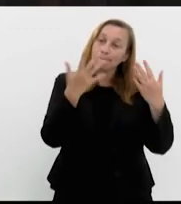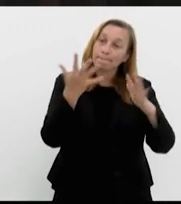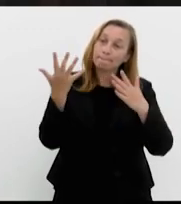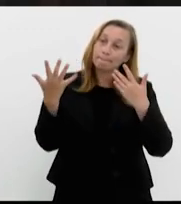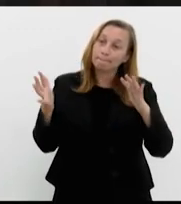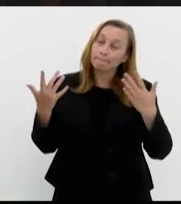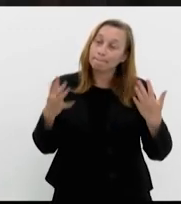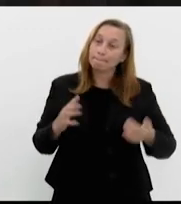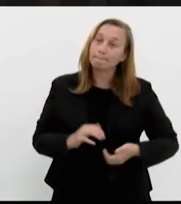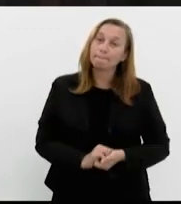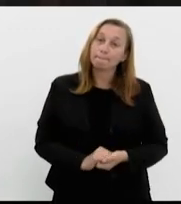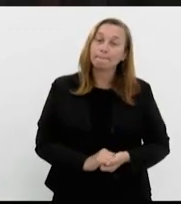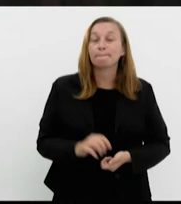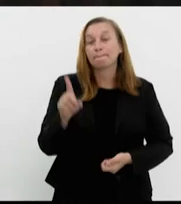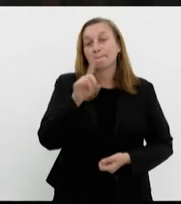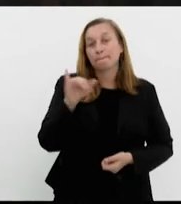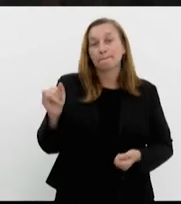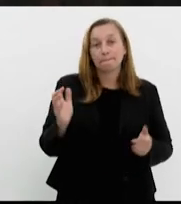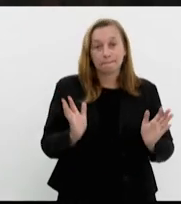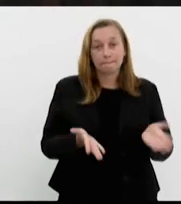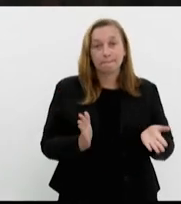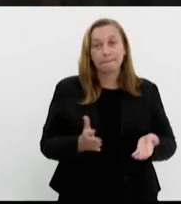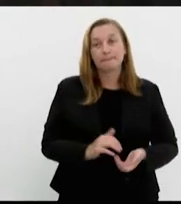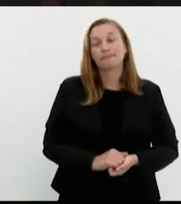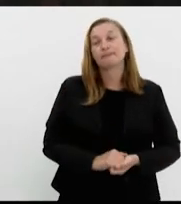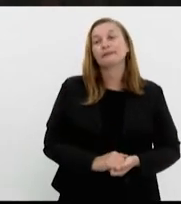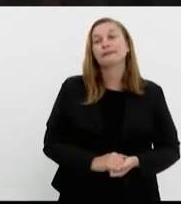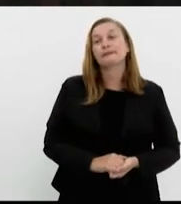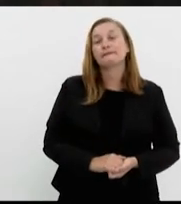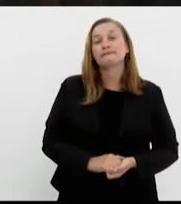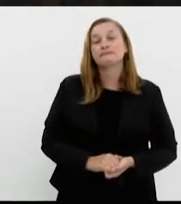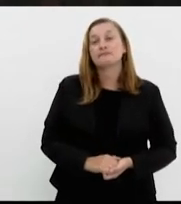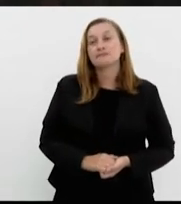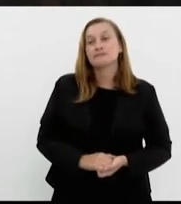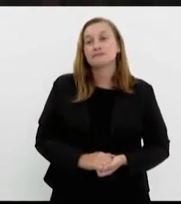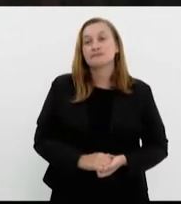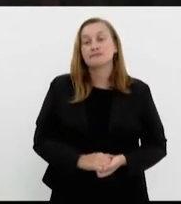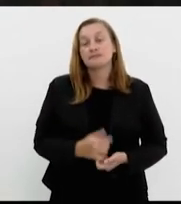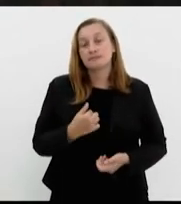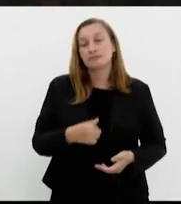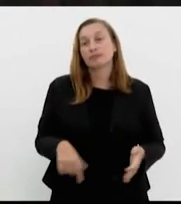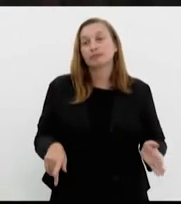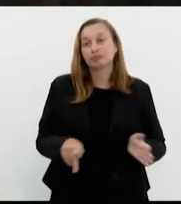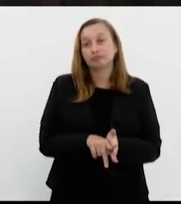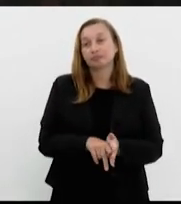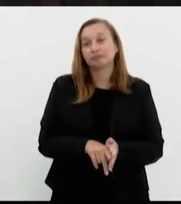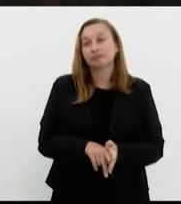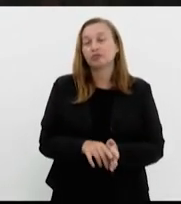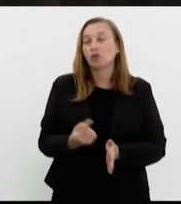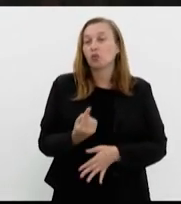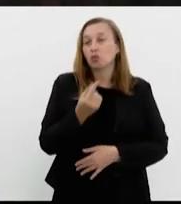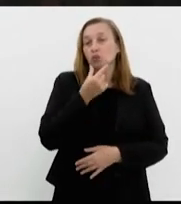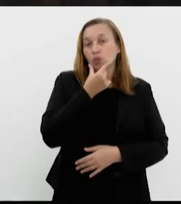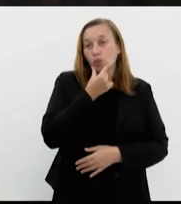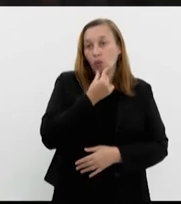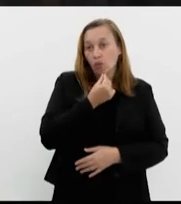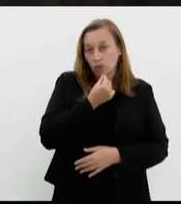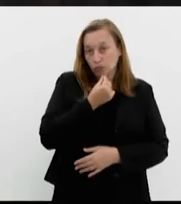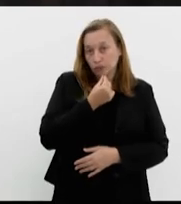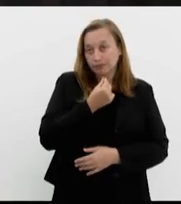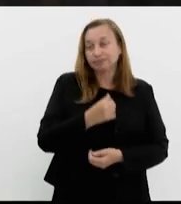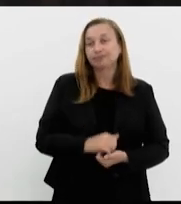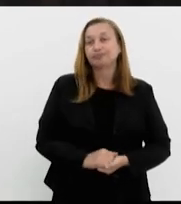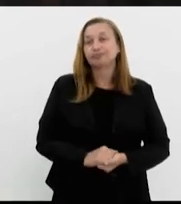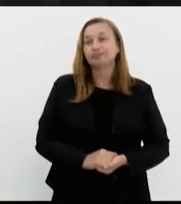que, no dia de hoje, e eu fiz parte, o único homem que fez